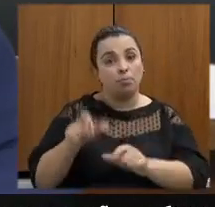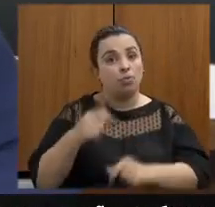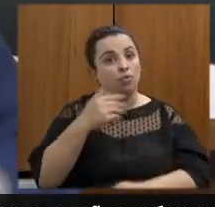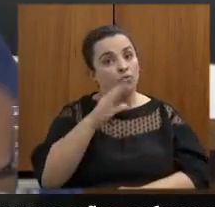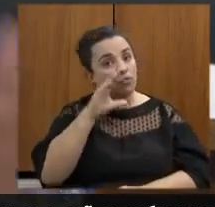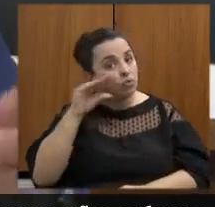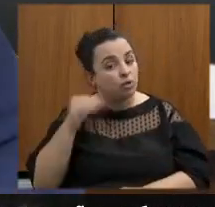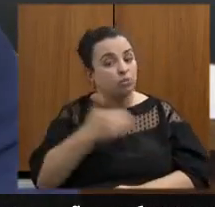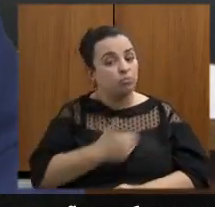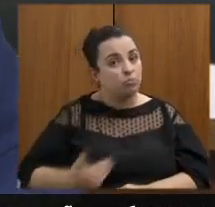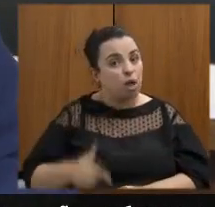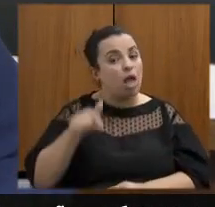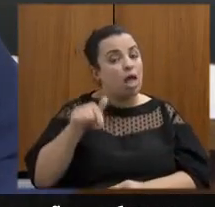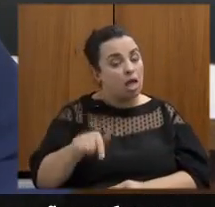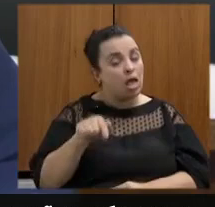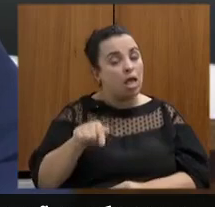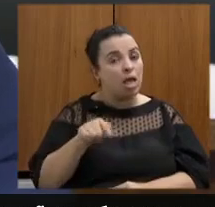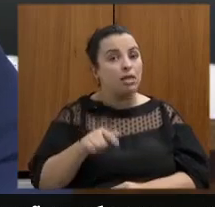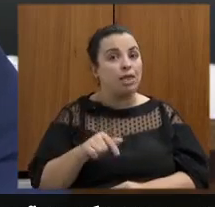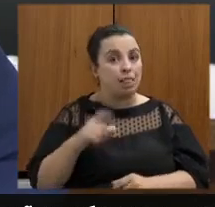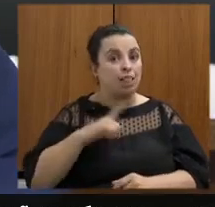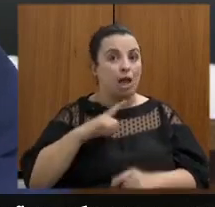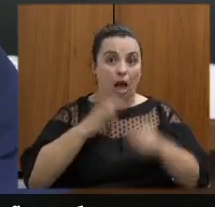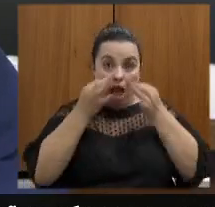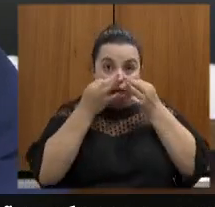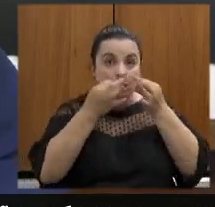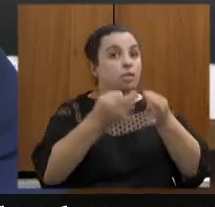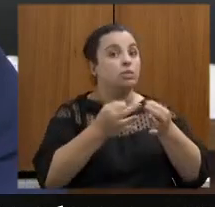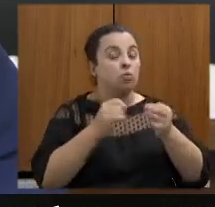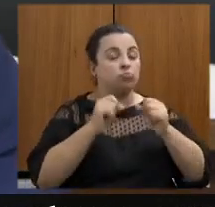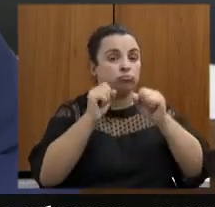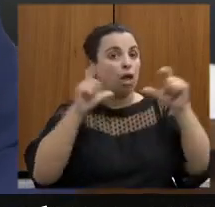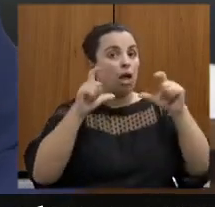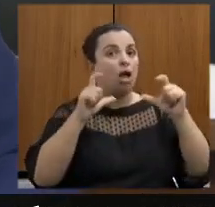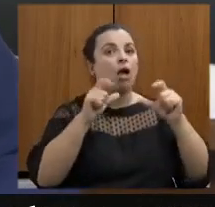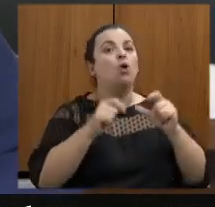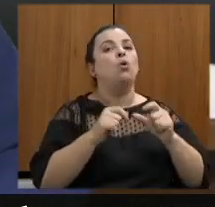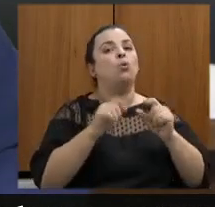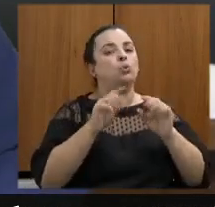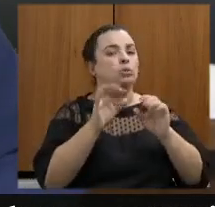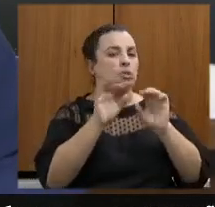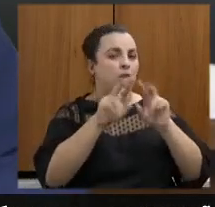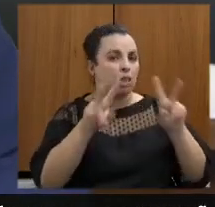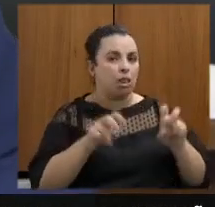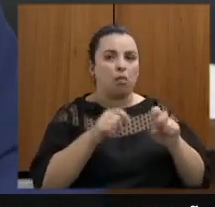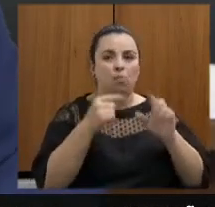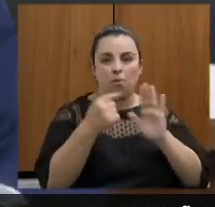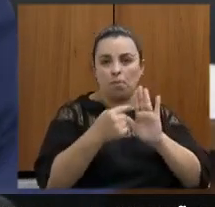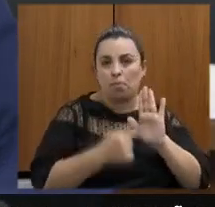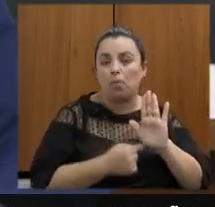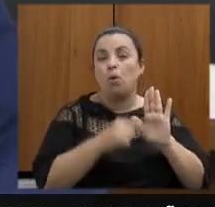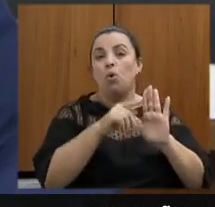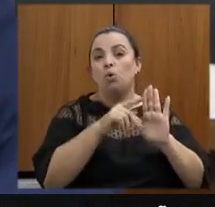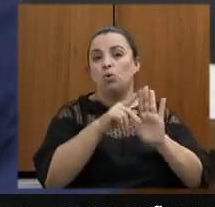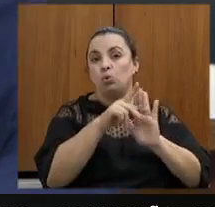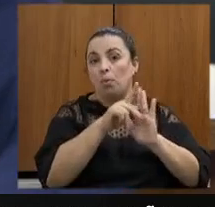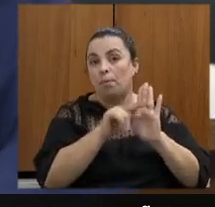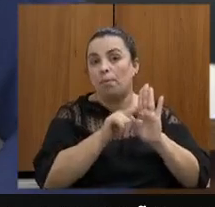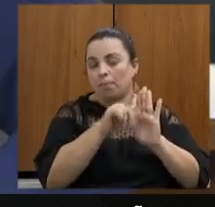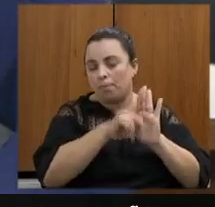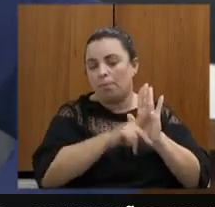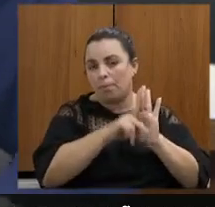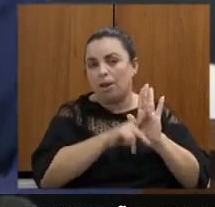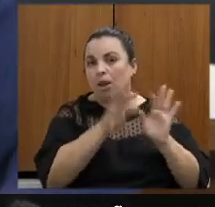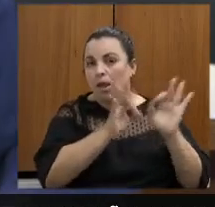de Minas Gerais que com certeza está muito atento né a questões do plano tem as informações corretas e que sim